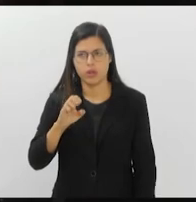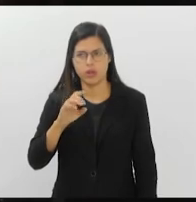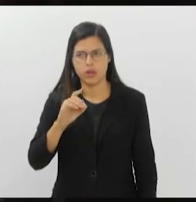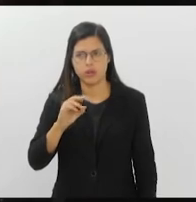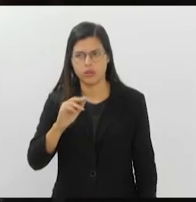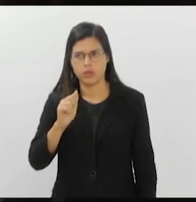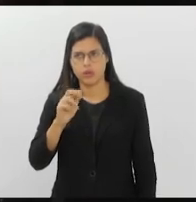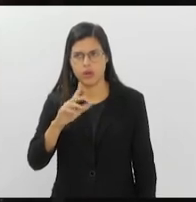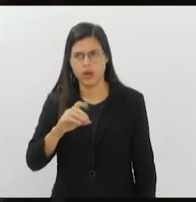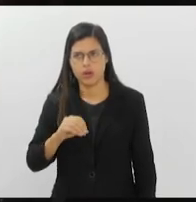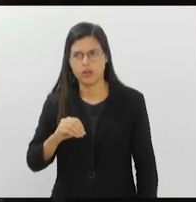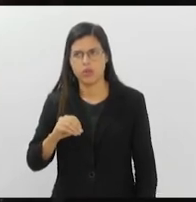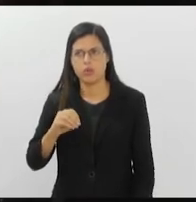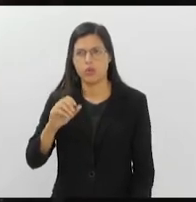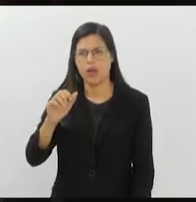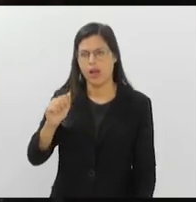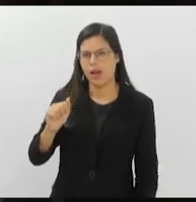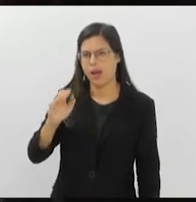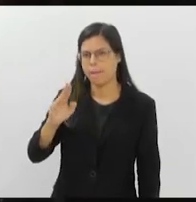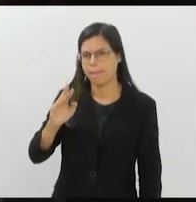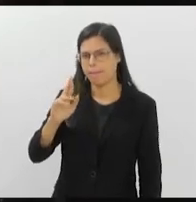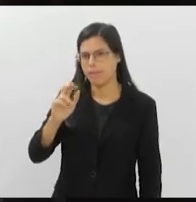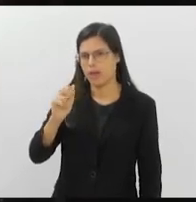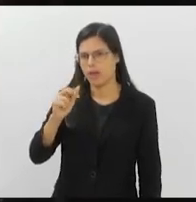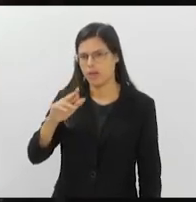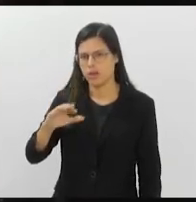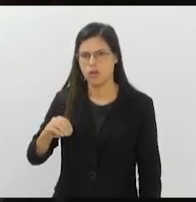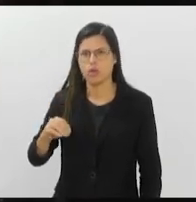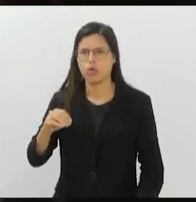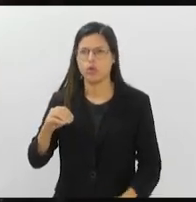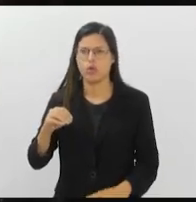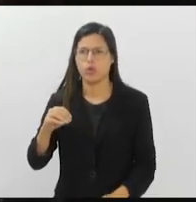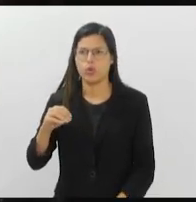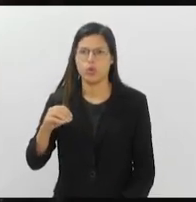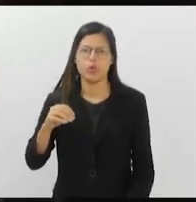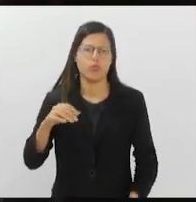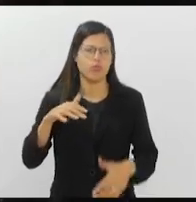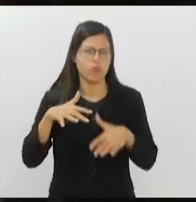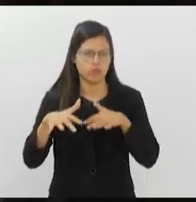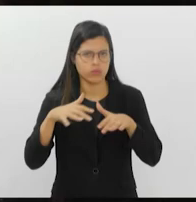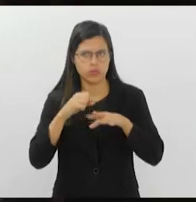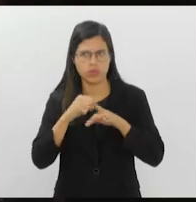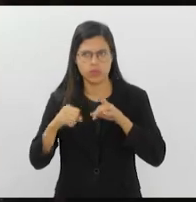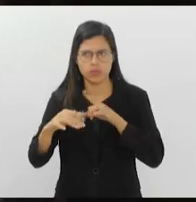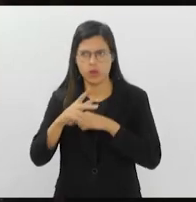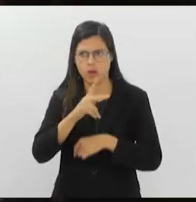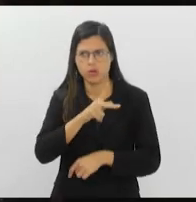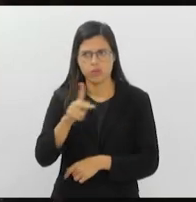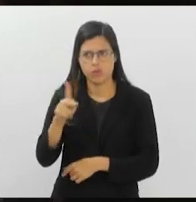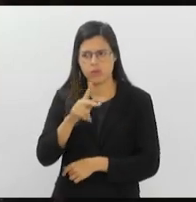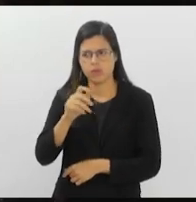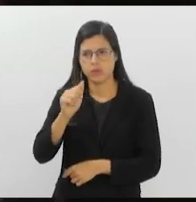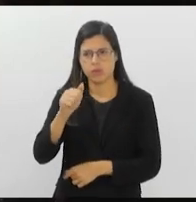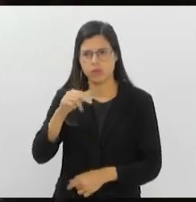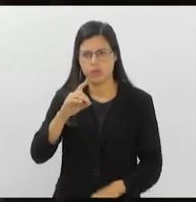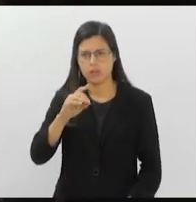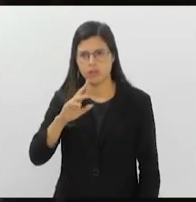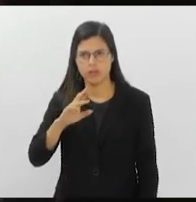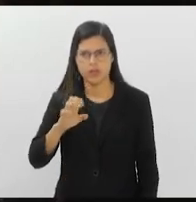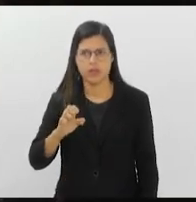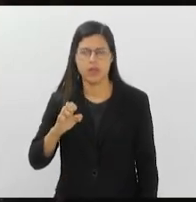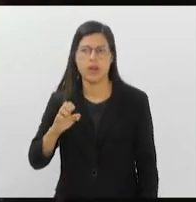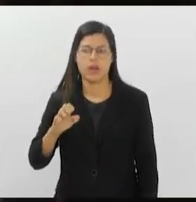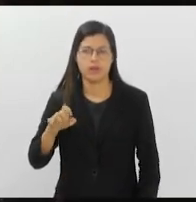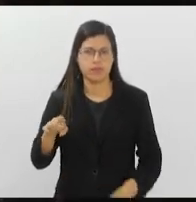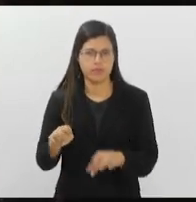a APEP, a Abrarrio e esses movimentos sociais, né? O professor Siddhartha Ribeiro, o professor André Barros, que também está aqui na frente,